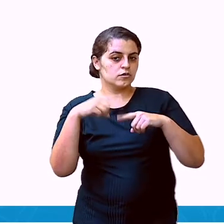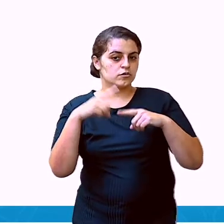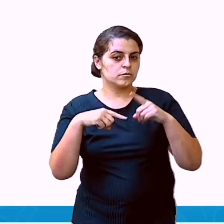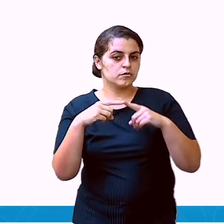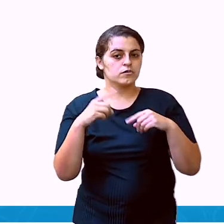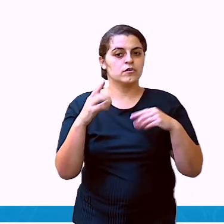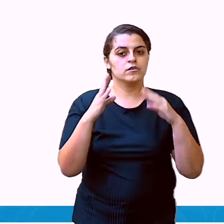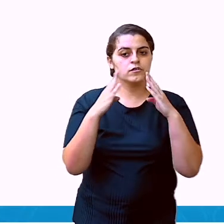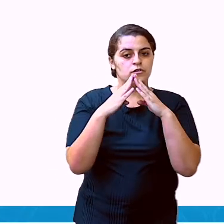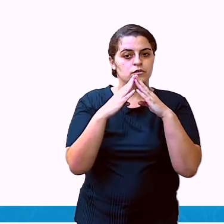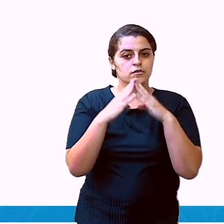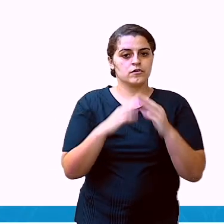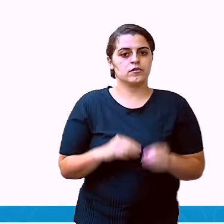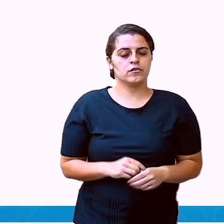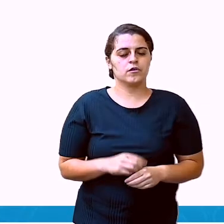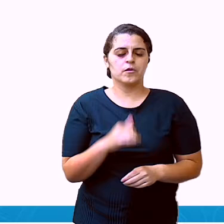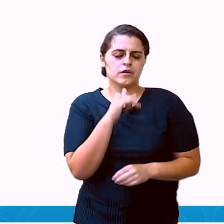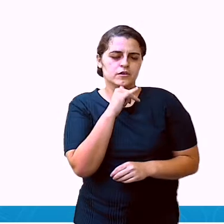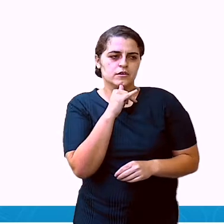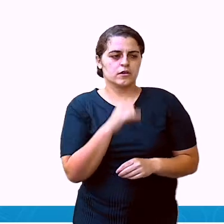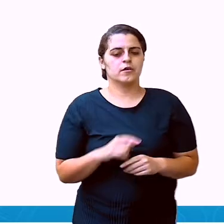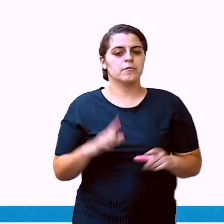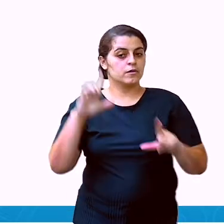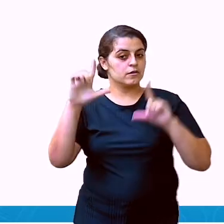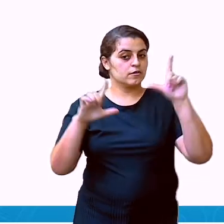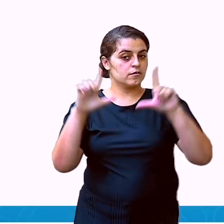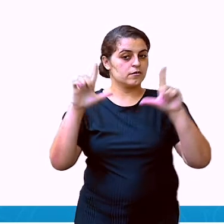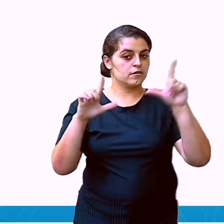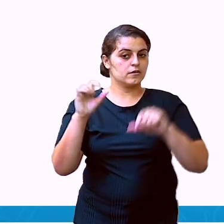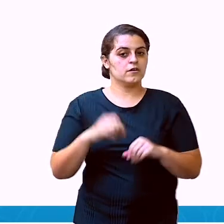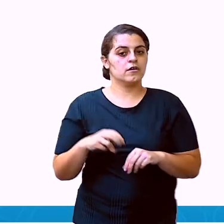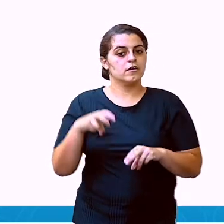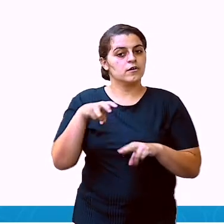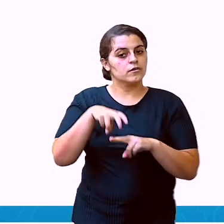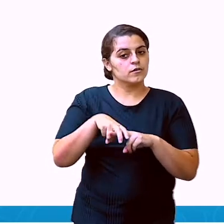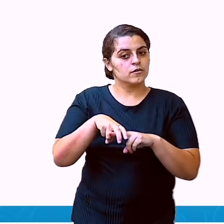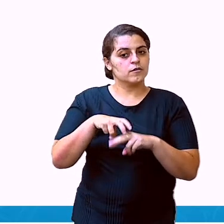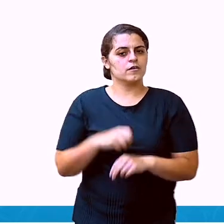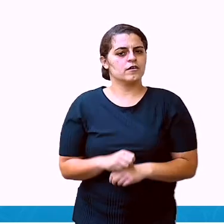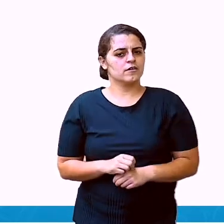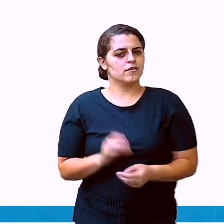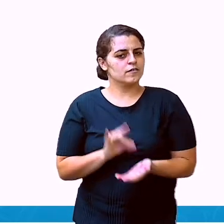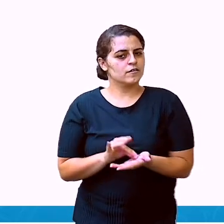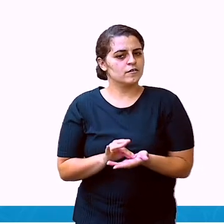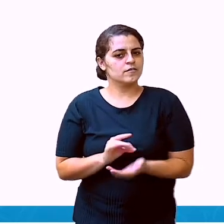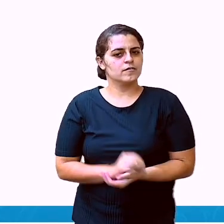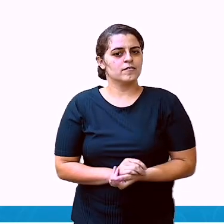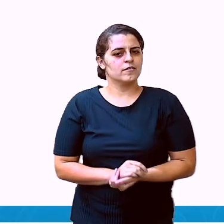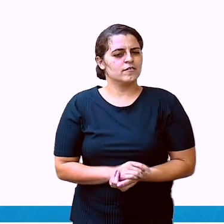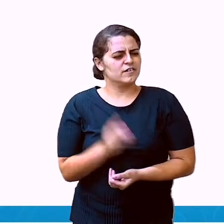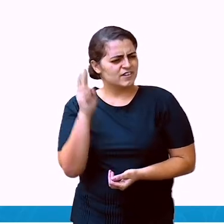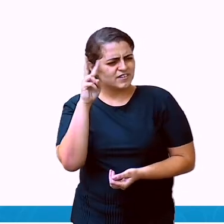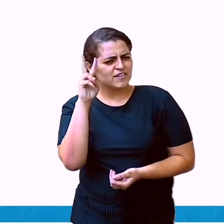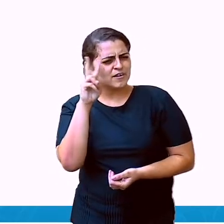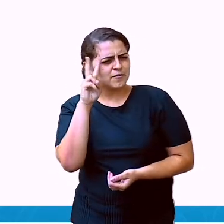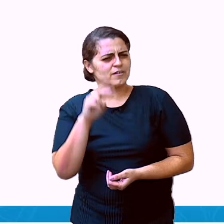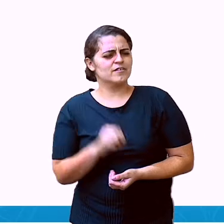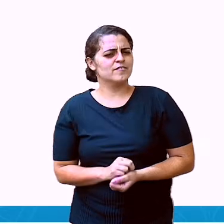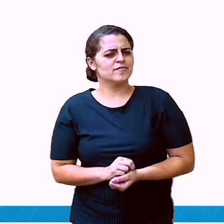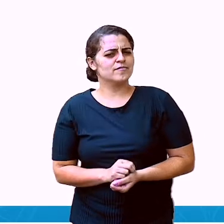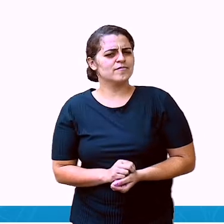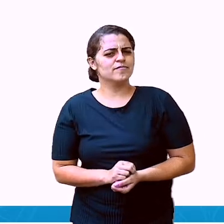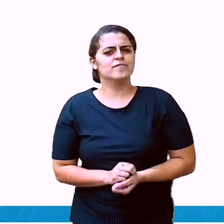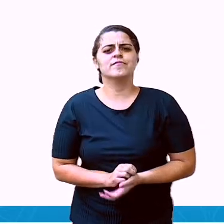que estão na nossa casa, como a TV, o sofá. Não é isso mesmo? Você está lembrando da nossa